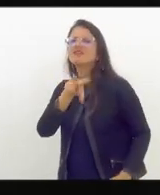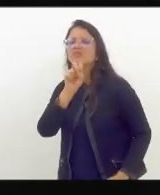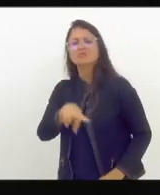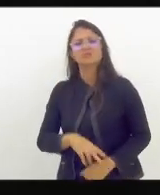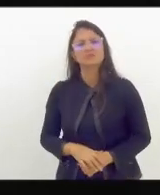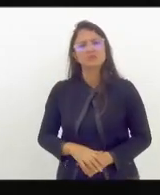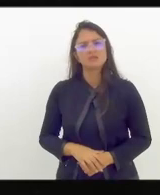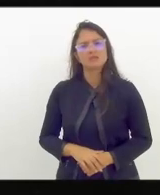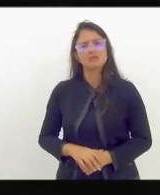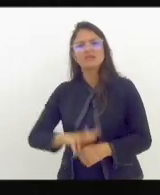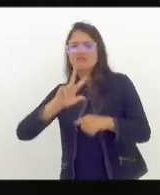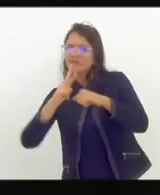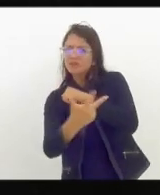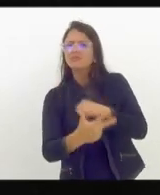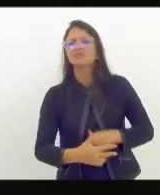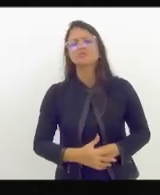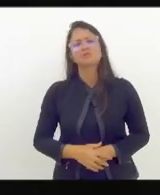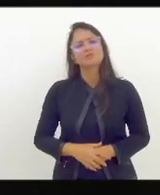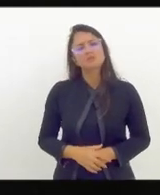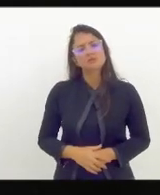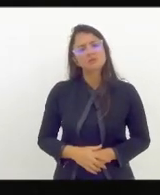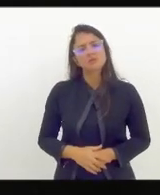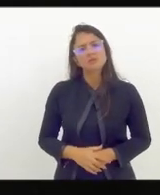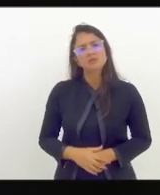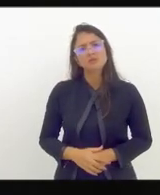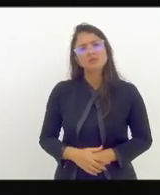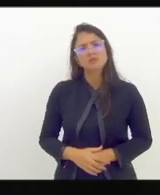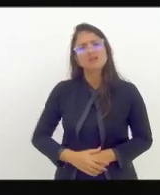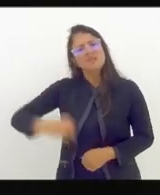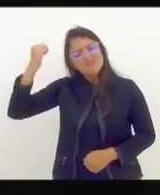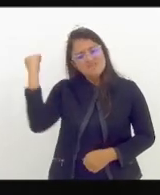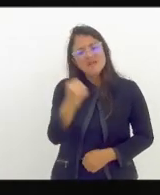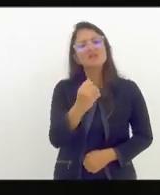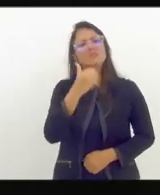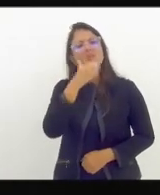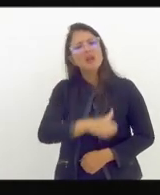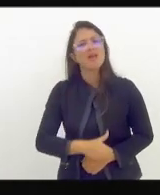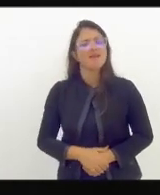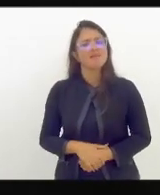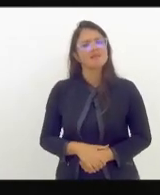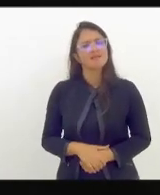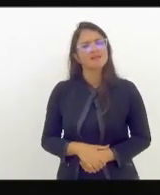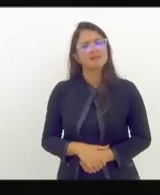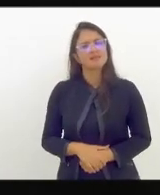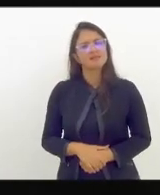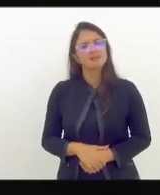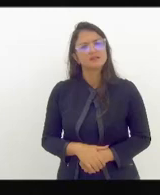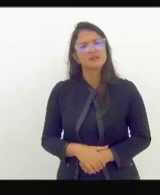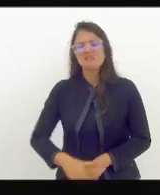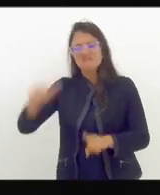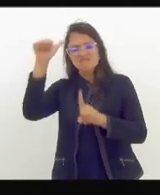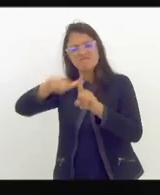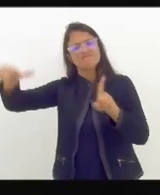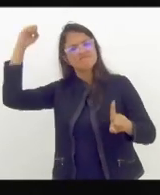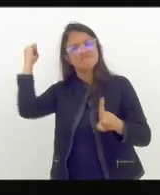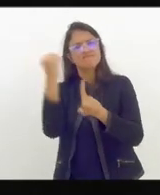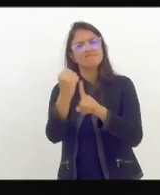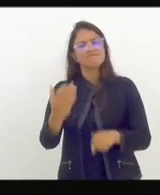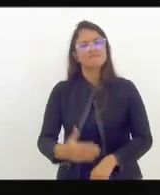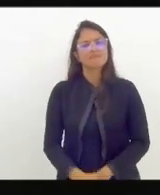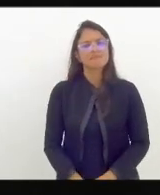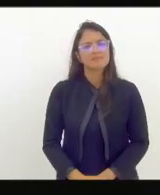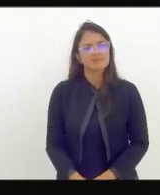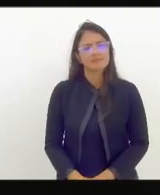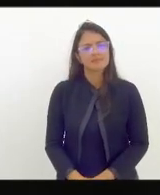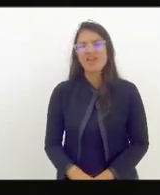Assassino, matador de mulher, homicida, feminicida, não